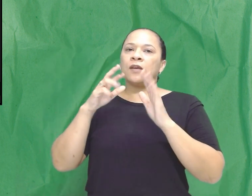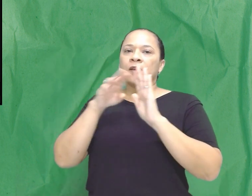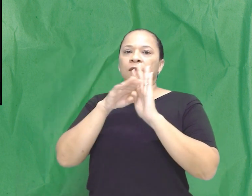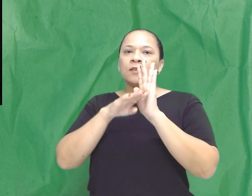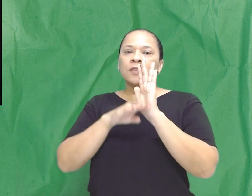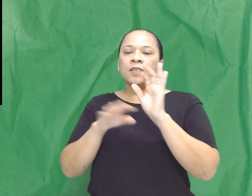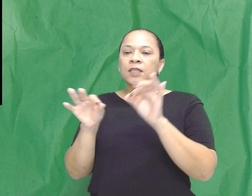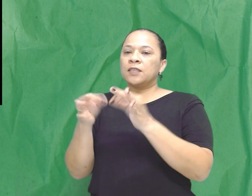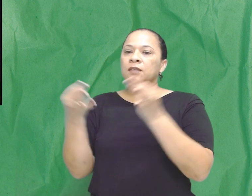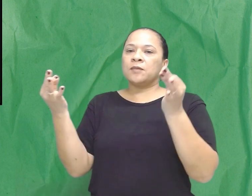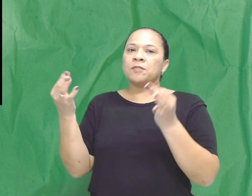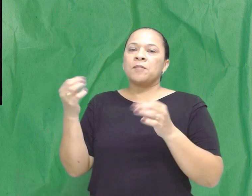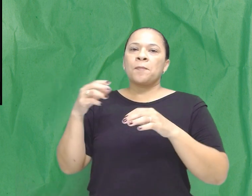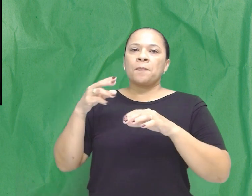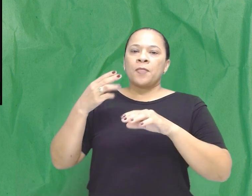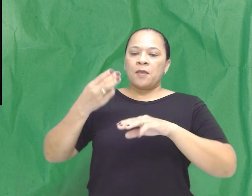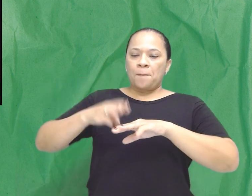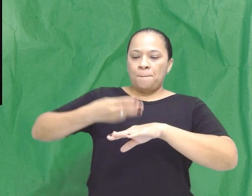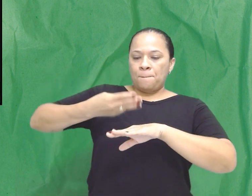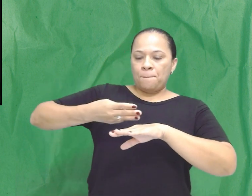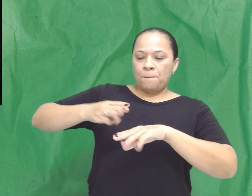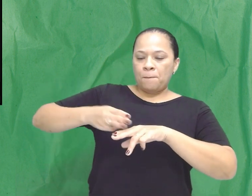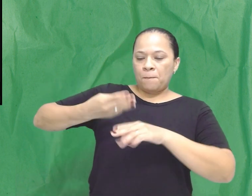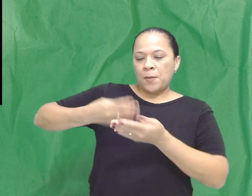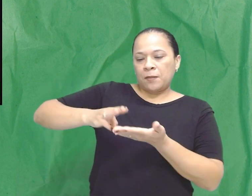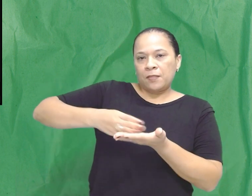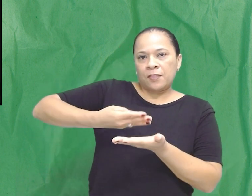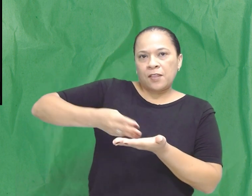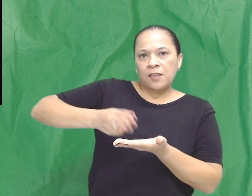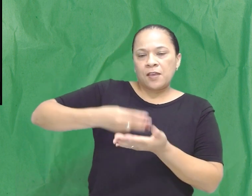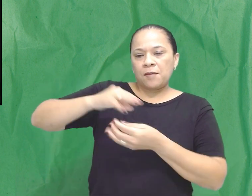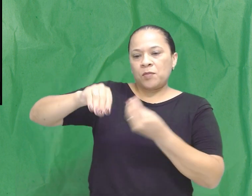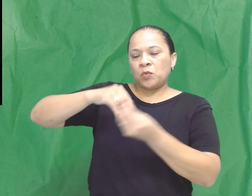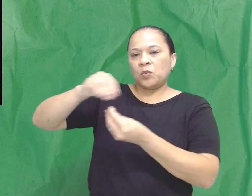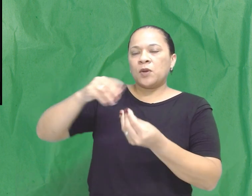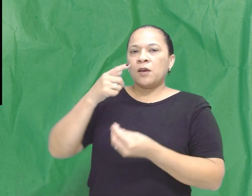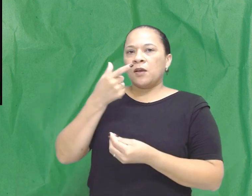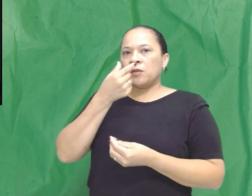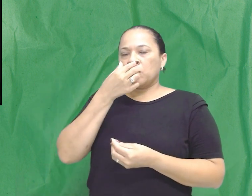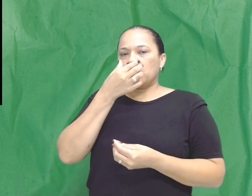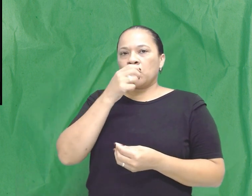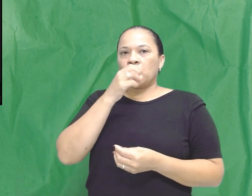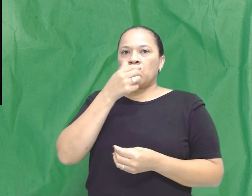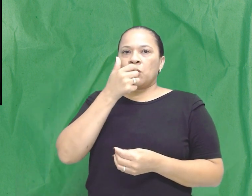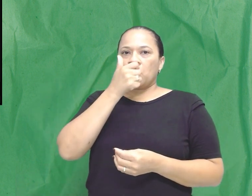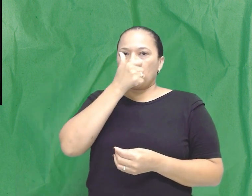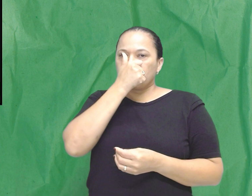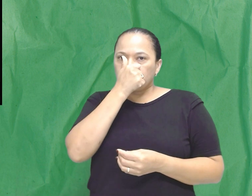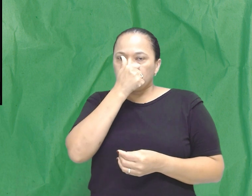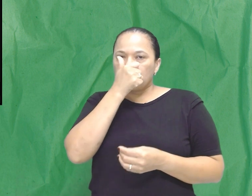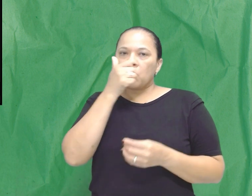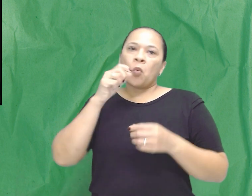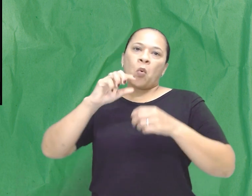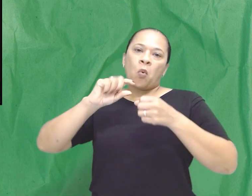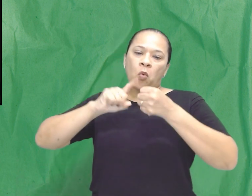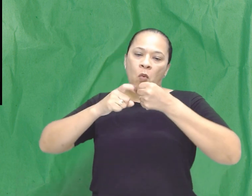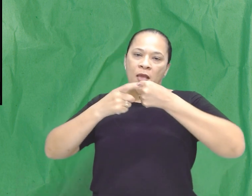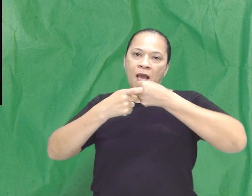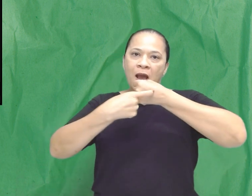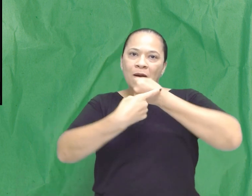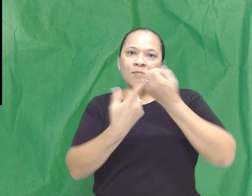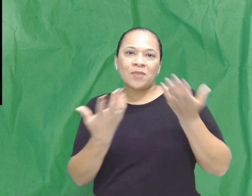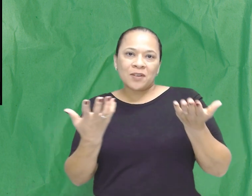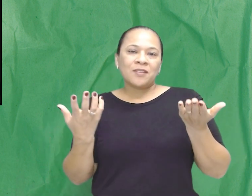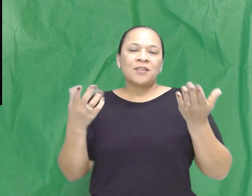são os biscoitos amanteigados com goiabada. Então, todas essas receitas, elas podem ser muito úteis. Eu conheço pessoas que